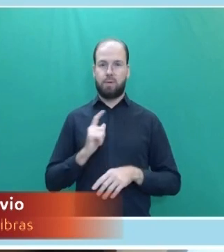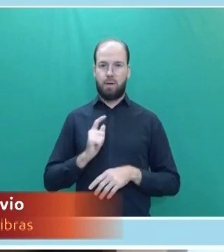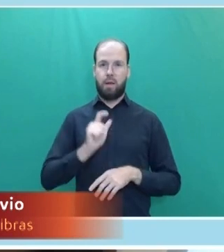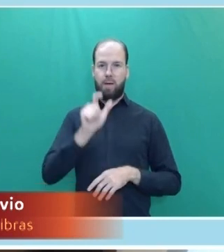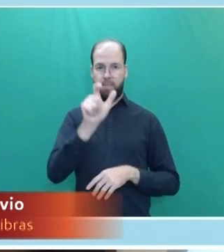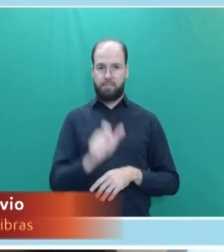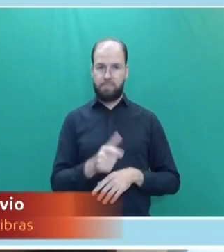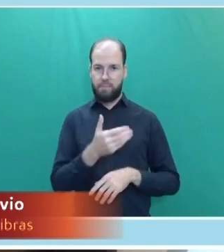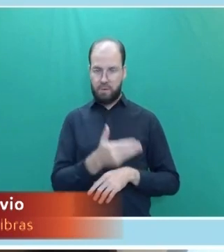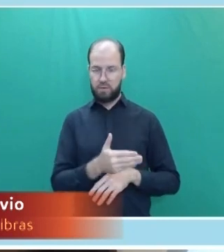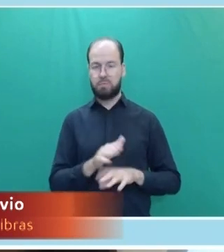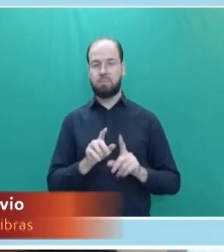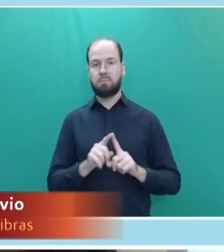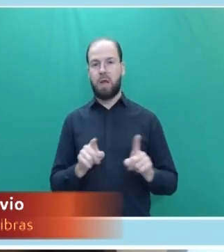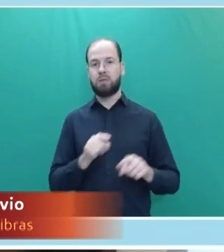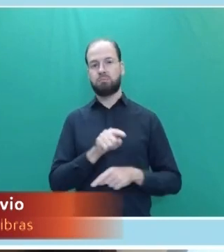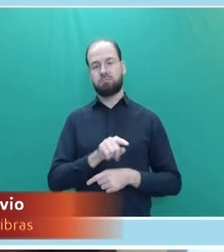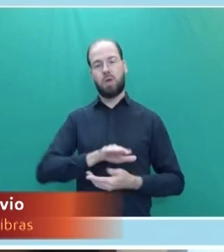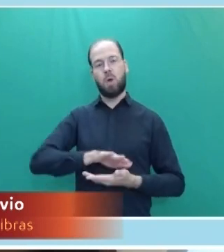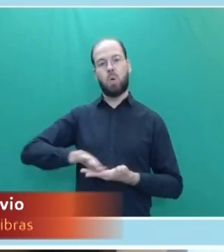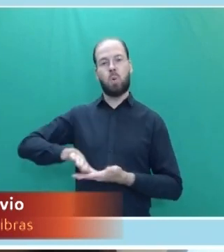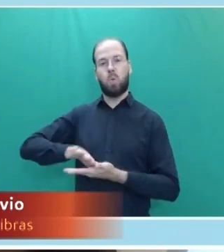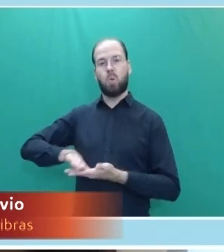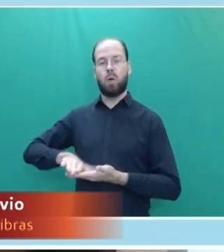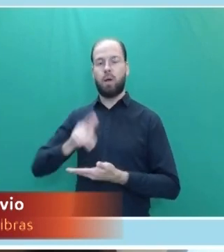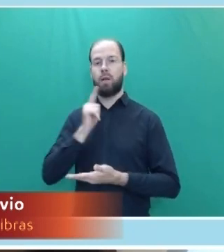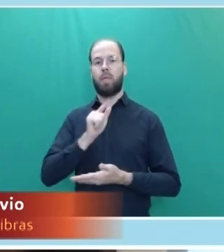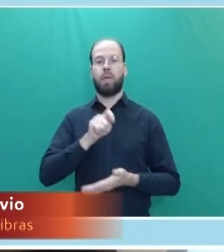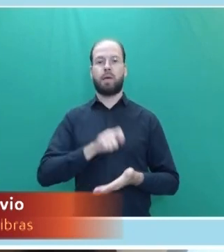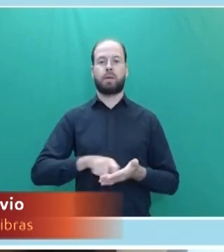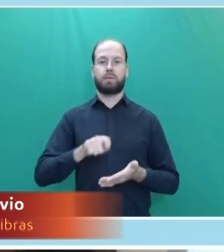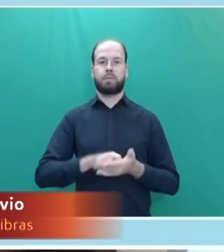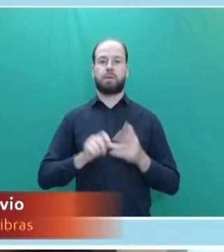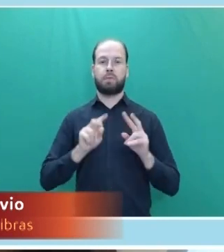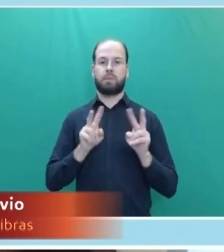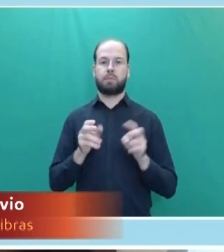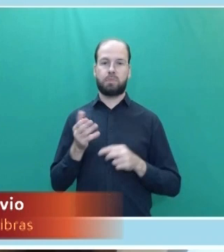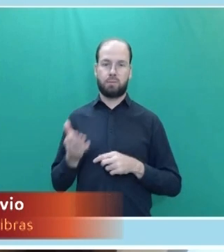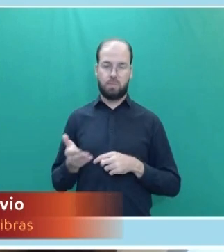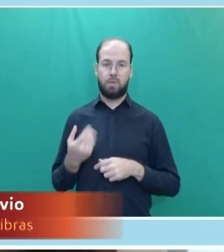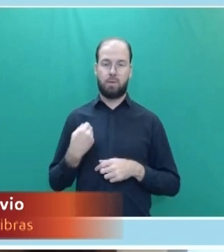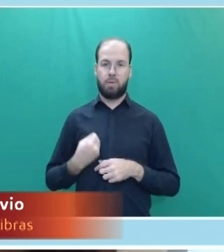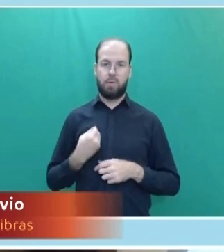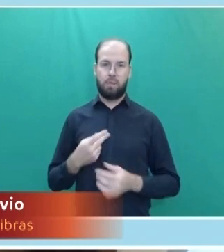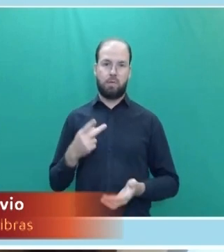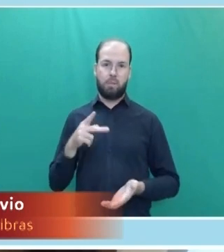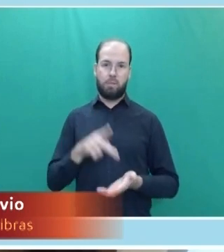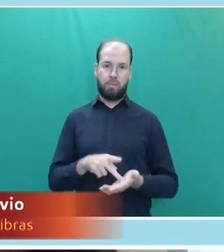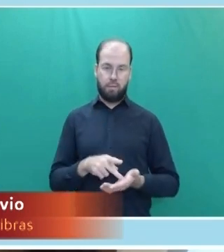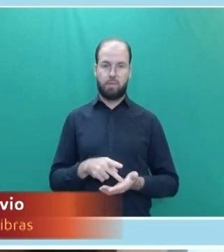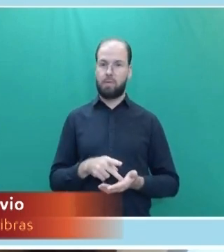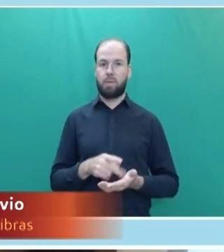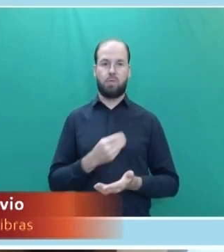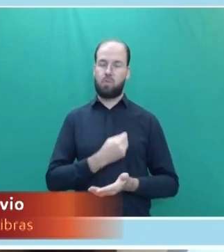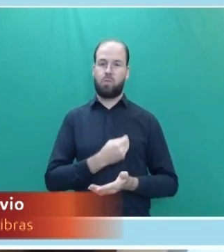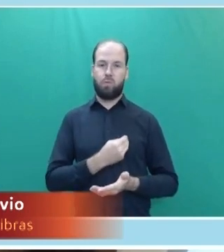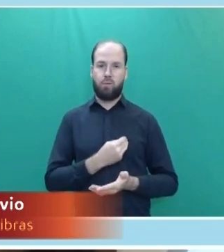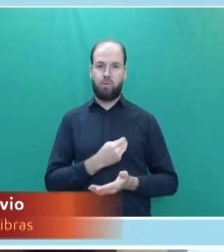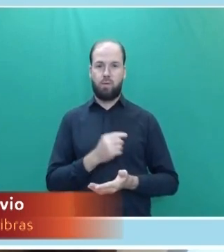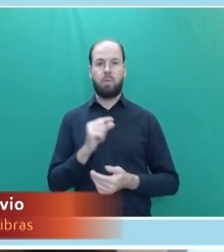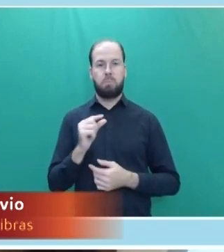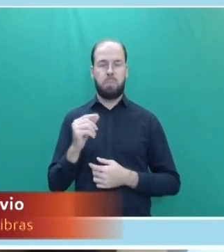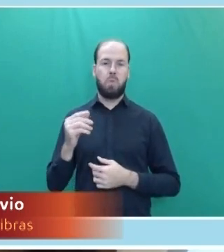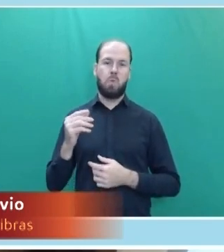num lugar secundário. Quem escreve sobre aquela realidade é uma pessoa que não vive aquela realidade. Há poucos